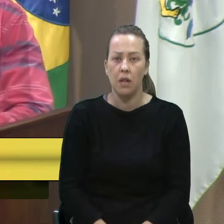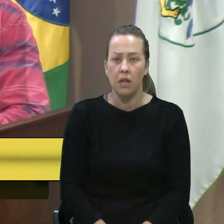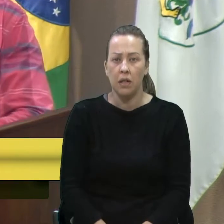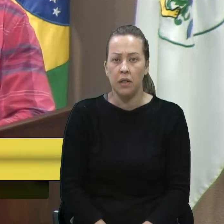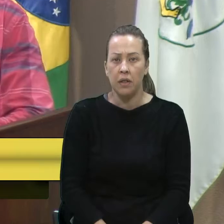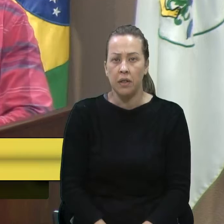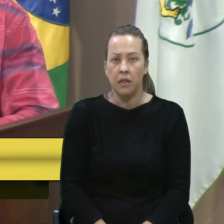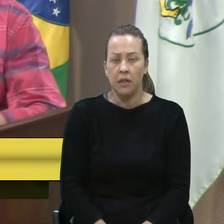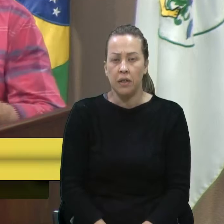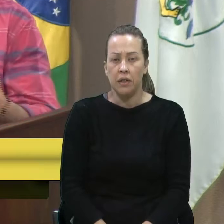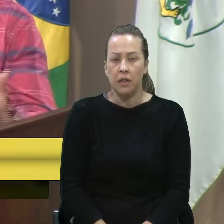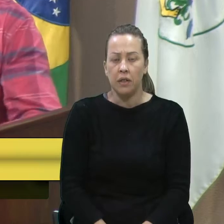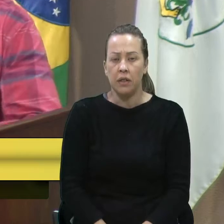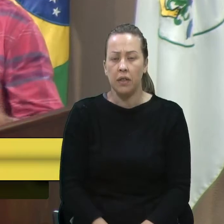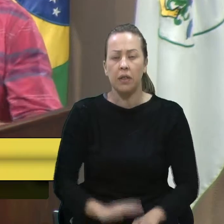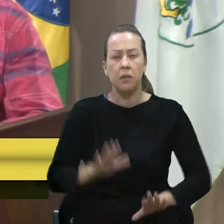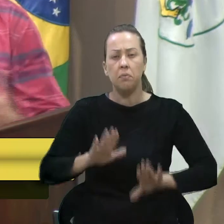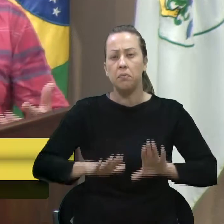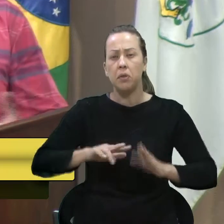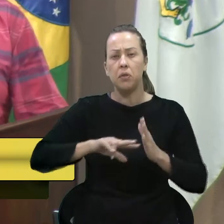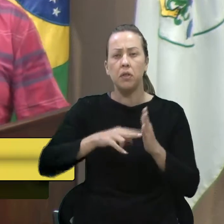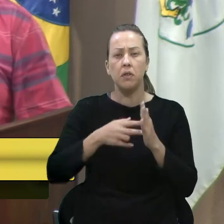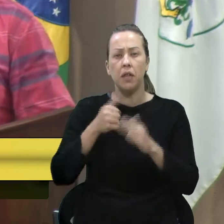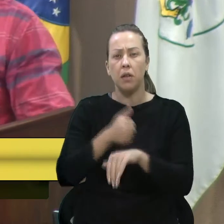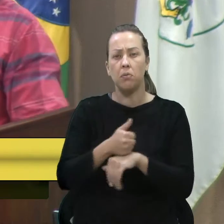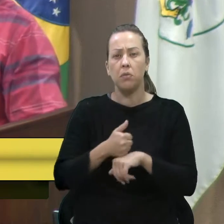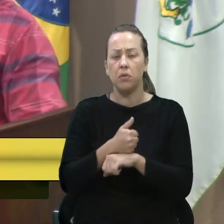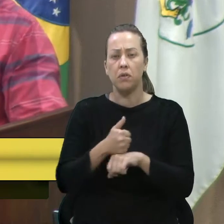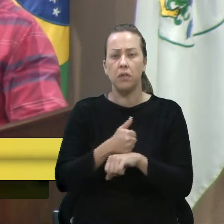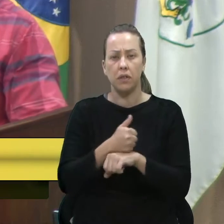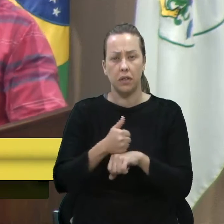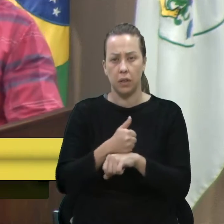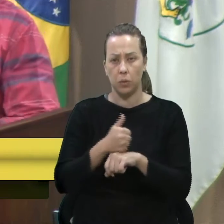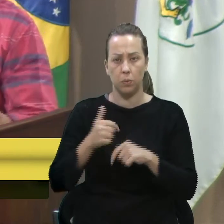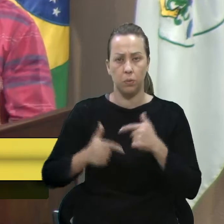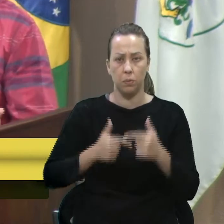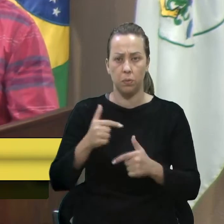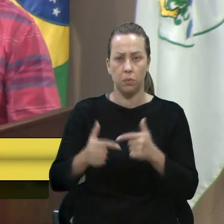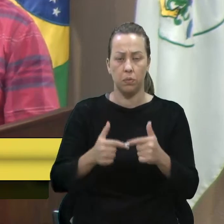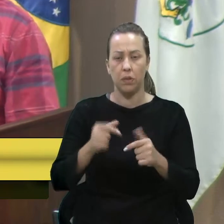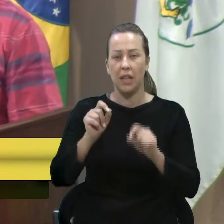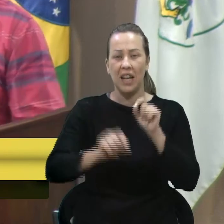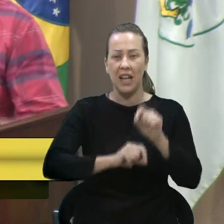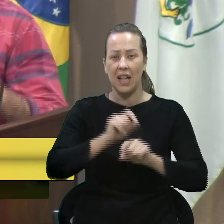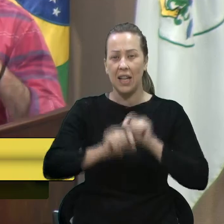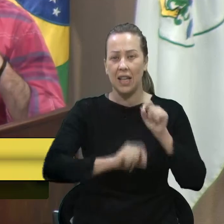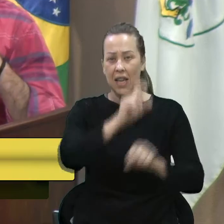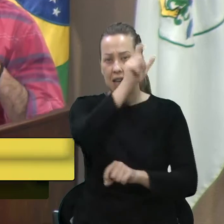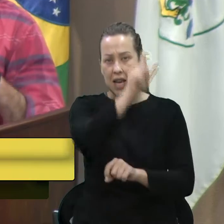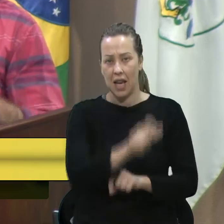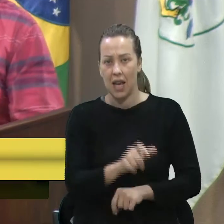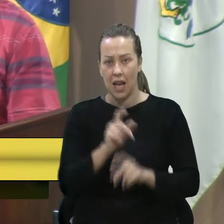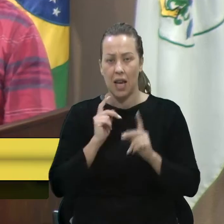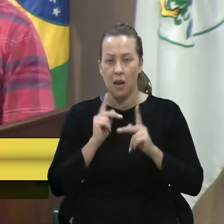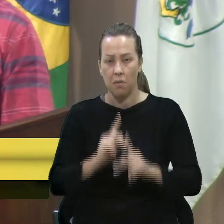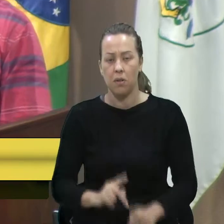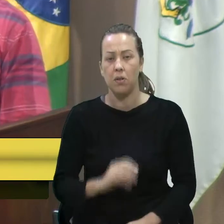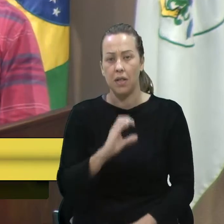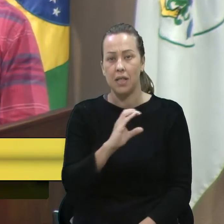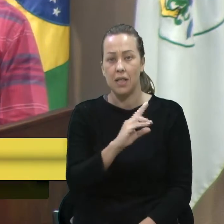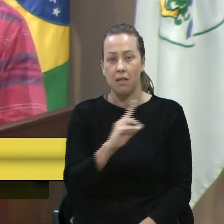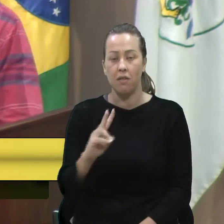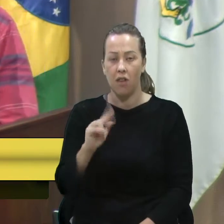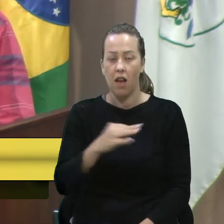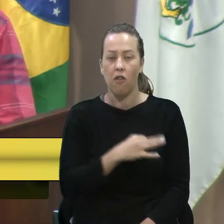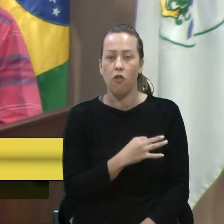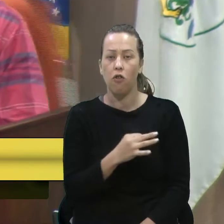Não se considera a profissão que a pessoa exerce, quem é a pessoa. Não, no CVV você é um voluntário